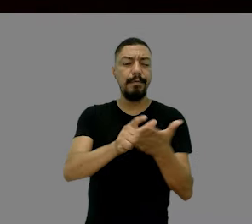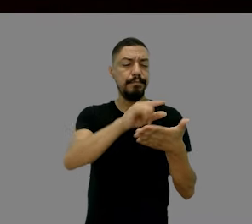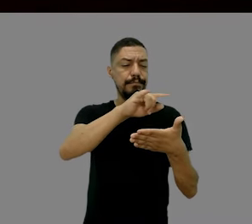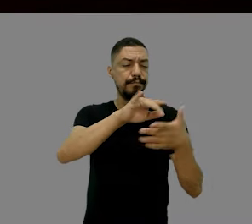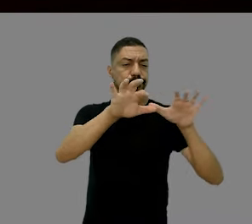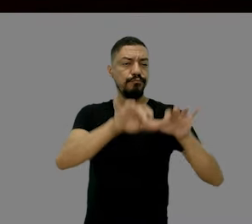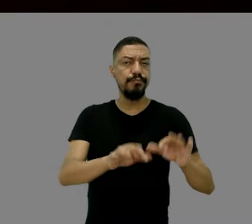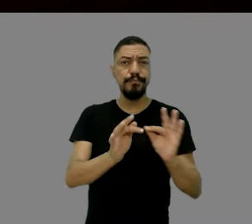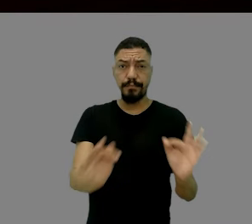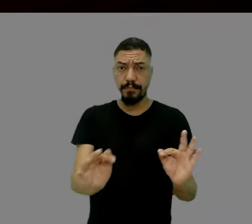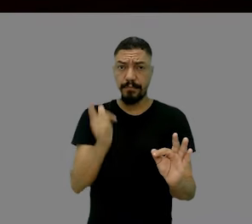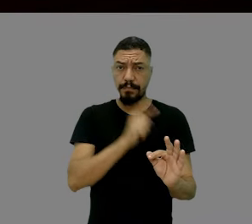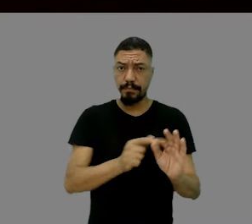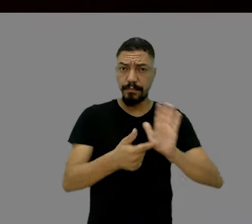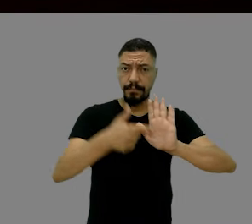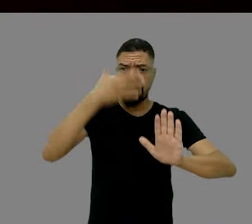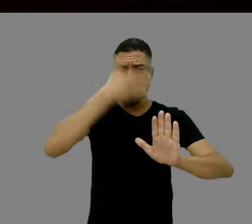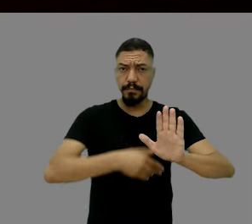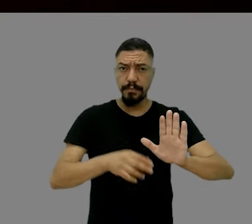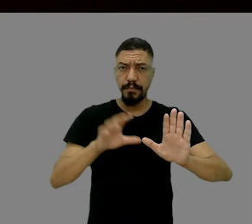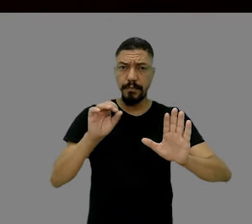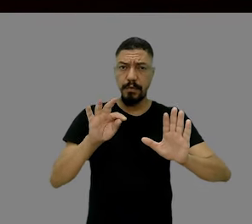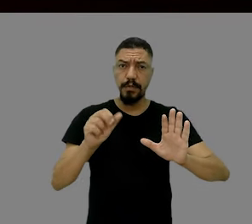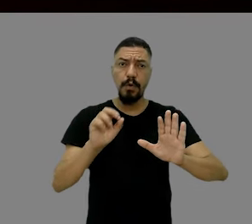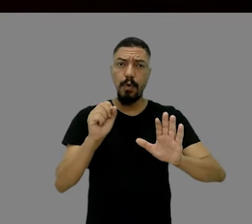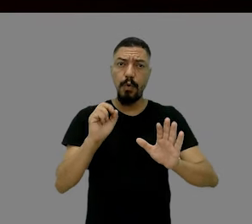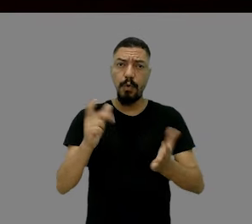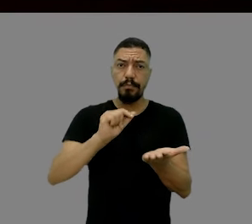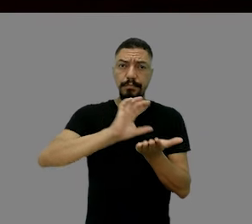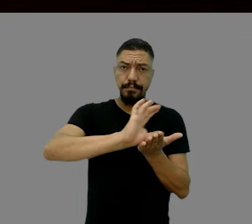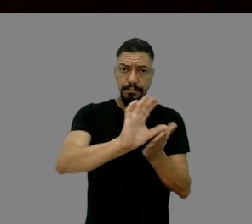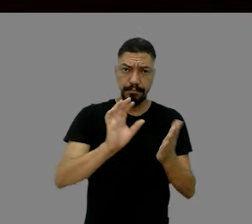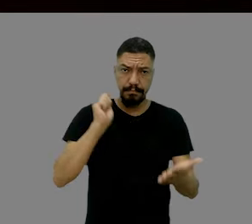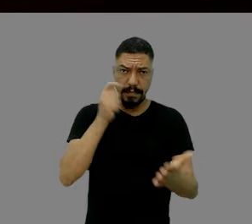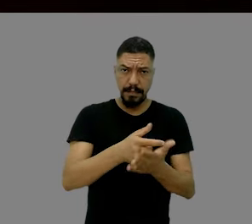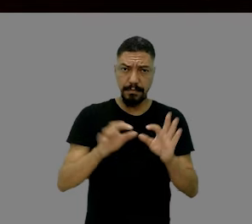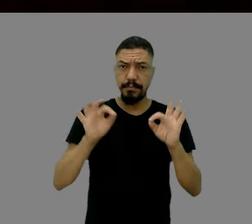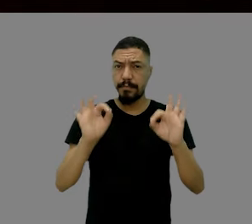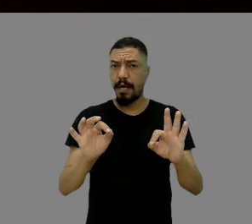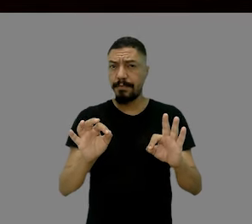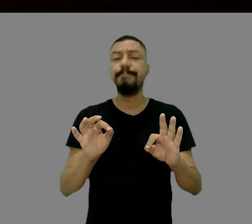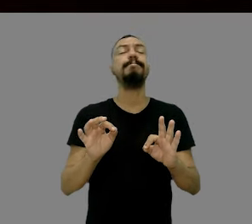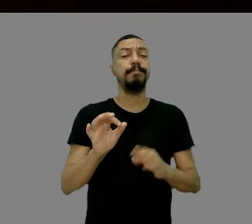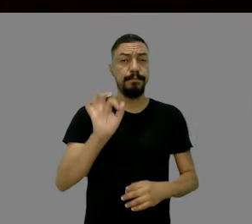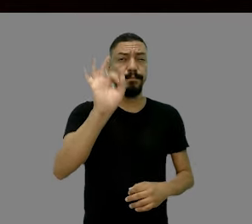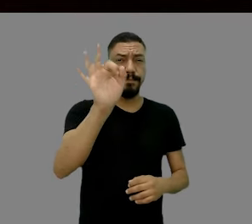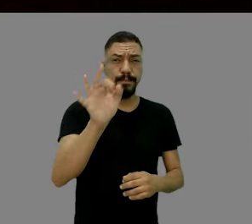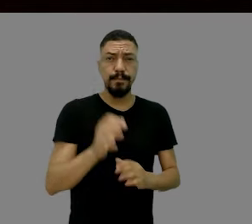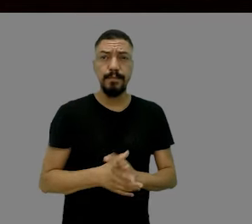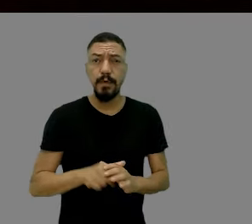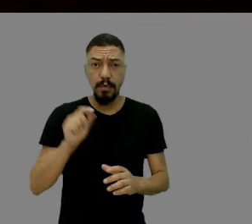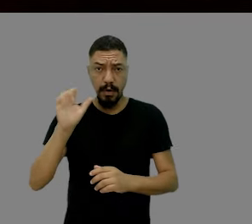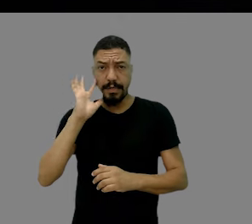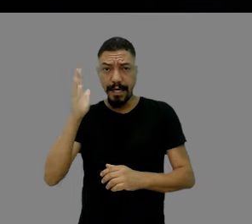nesse caso, né? Só para... Exatamente. O que acontece com o recibo simples? Existem exceções das exceções das